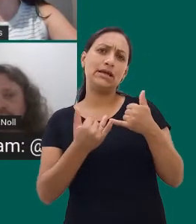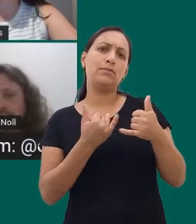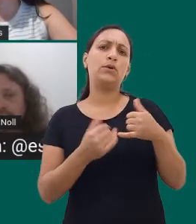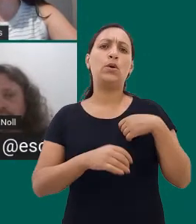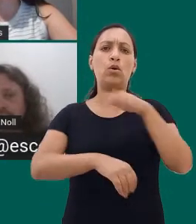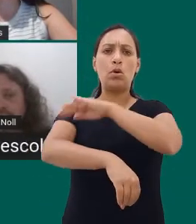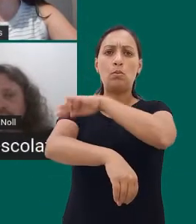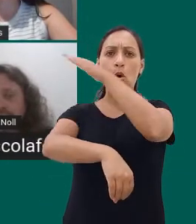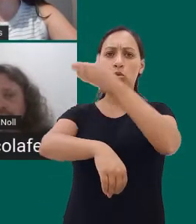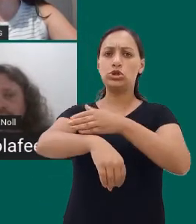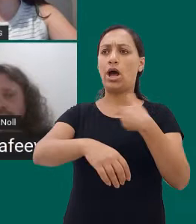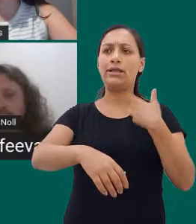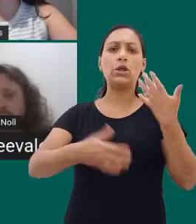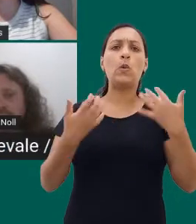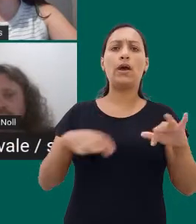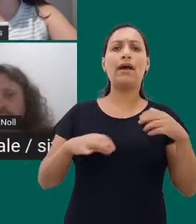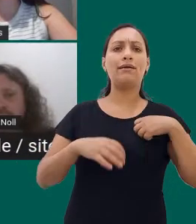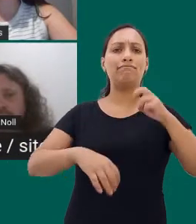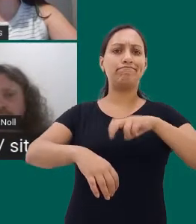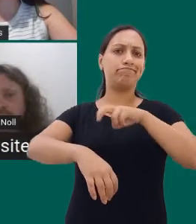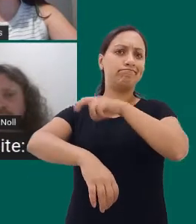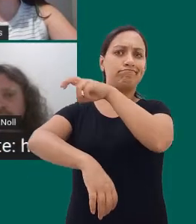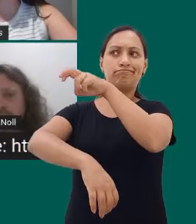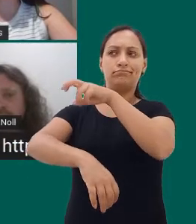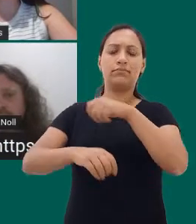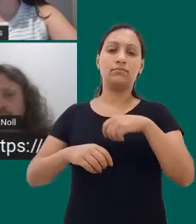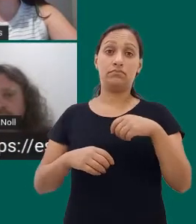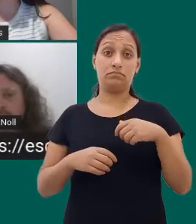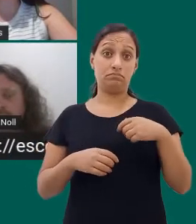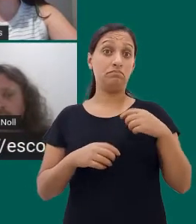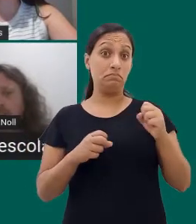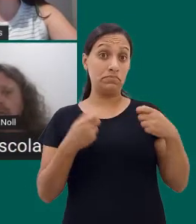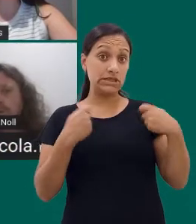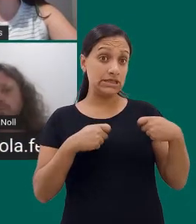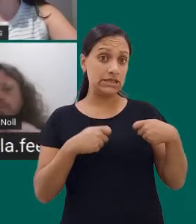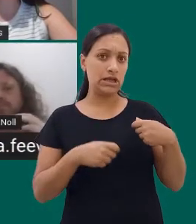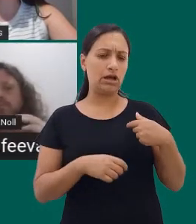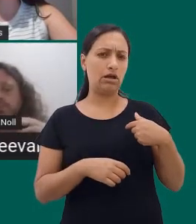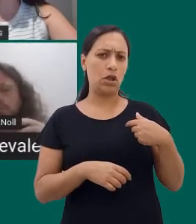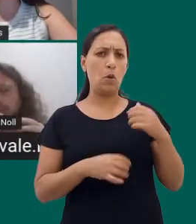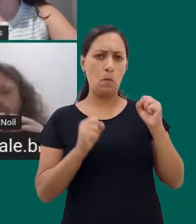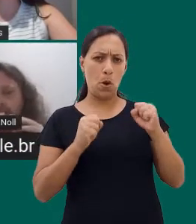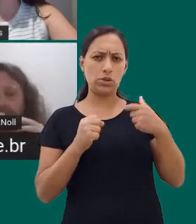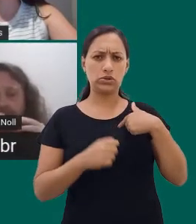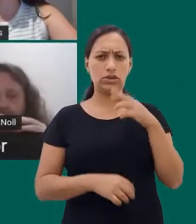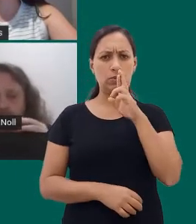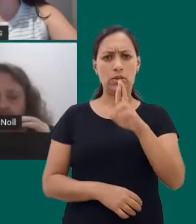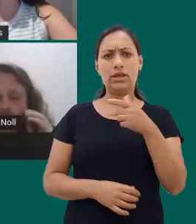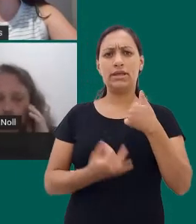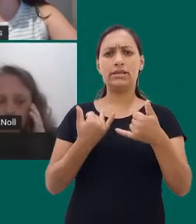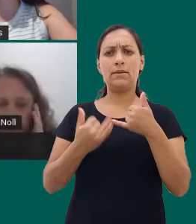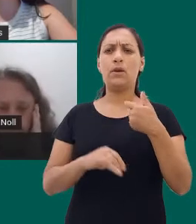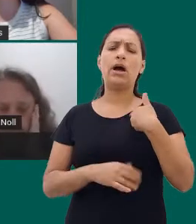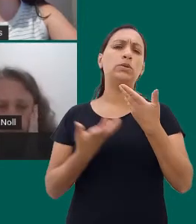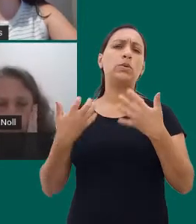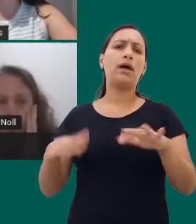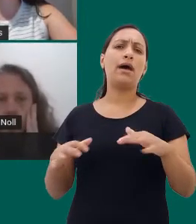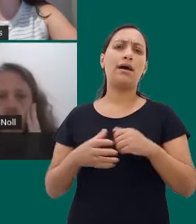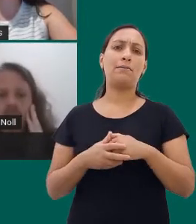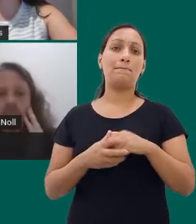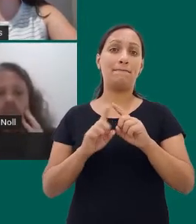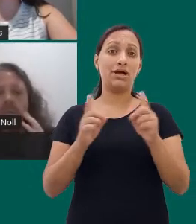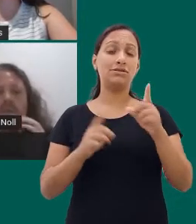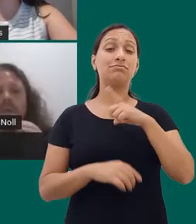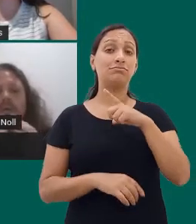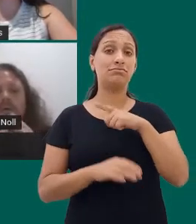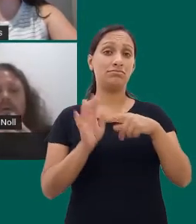ele? Né? Tu vai escalar, quer dizer, eu posso dizer que eu não forço, que eu não tenho tradicional, mas eu tenho o projeto, ele responde a